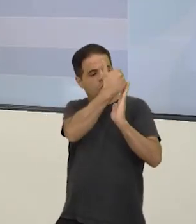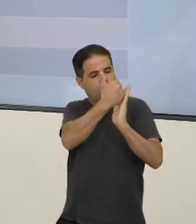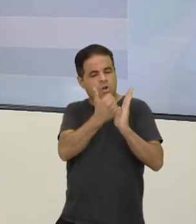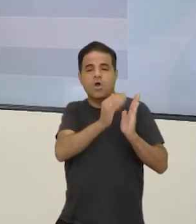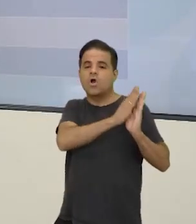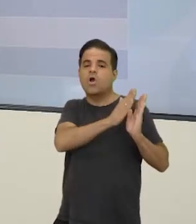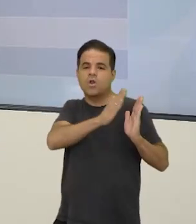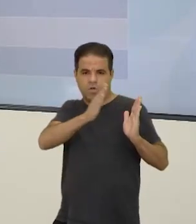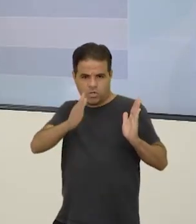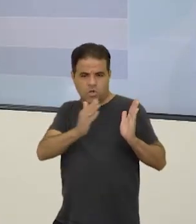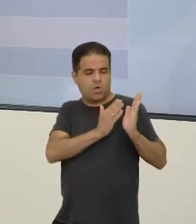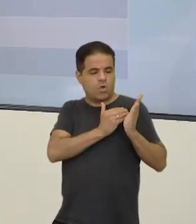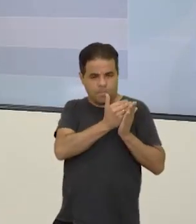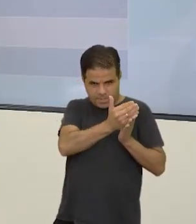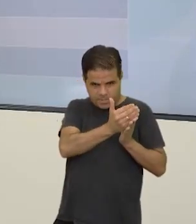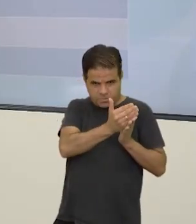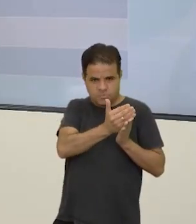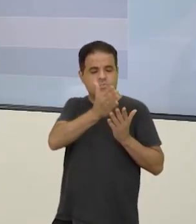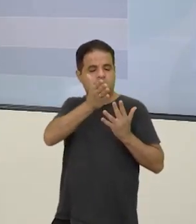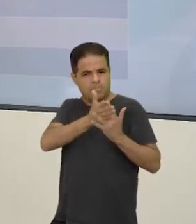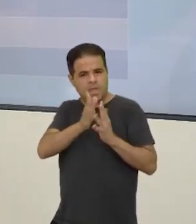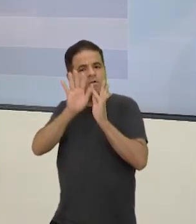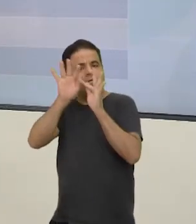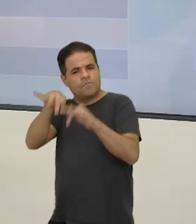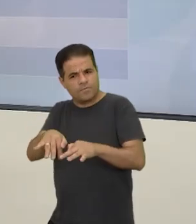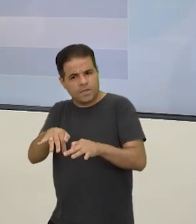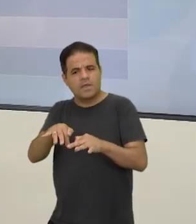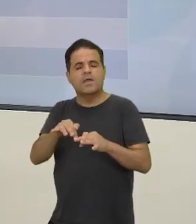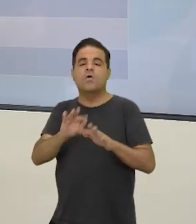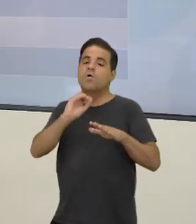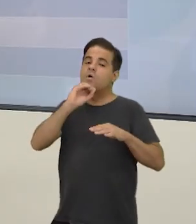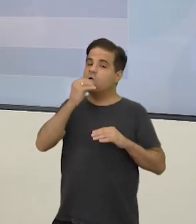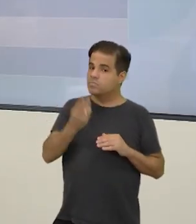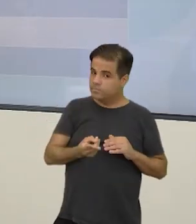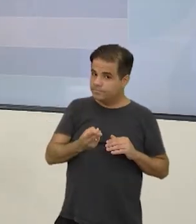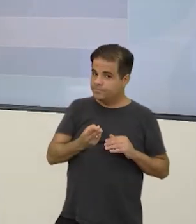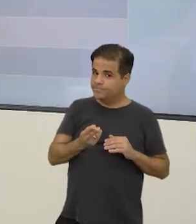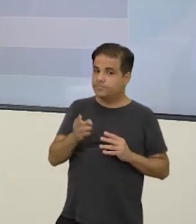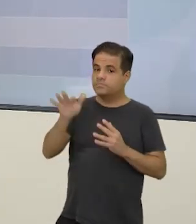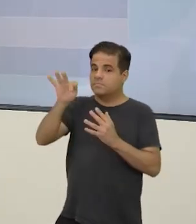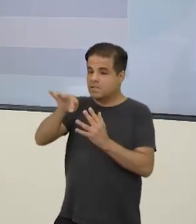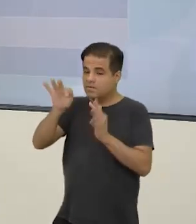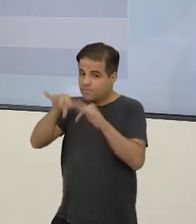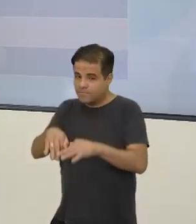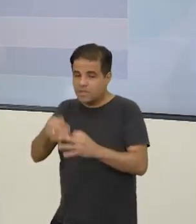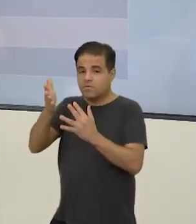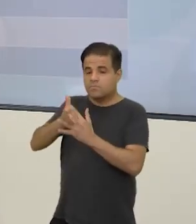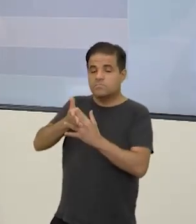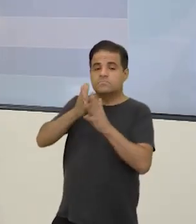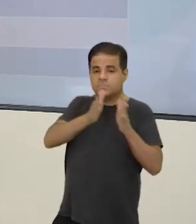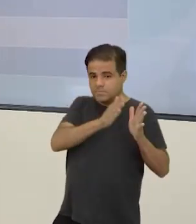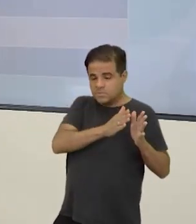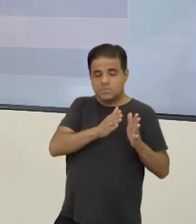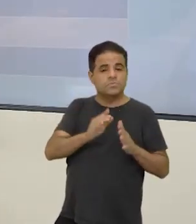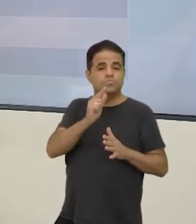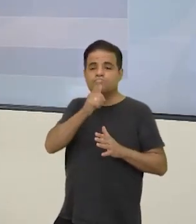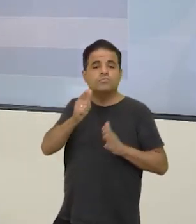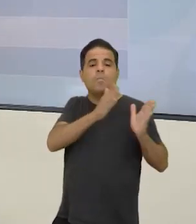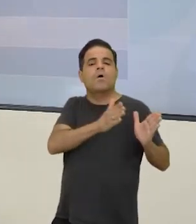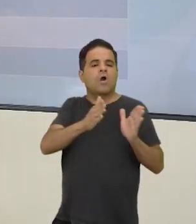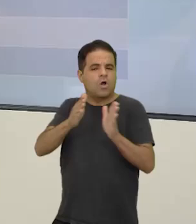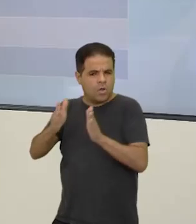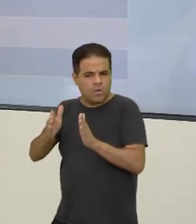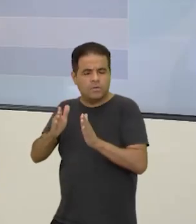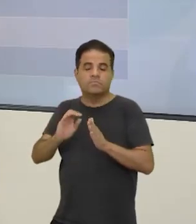cronológica, ou seja, começo, meio e fim, ou fim, meio, começo, sem ordem